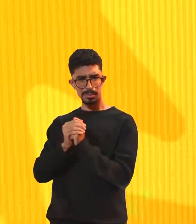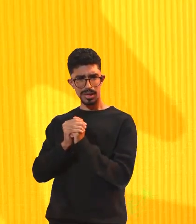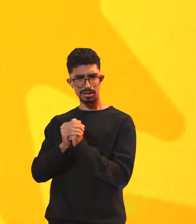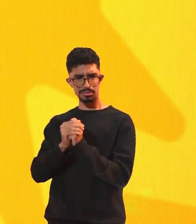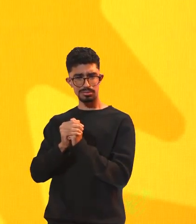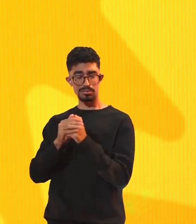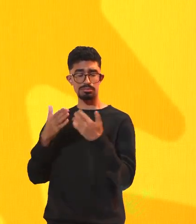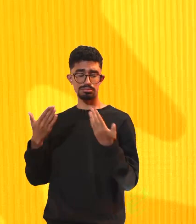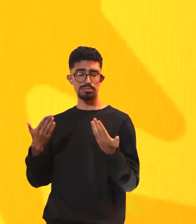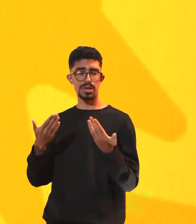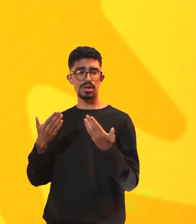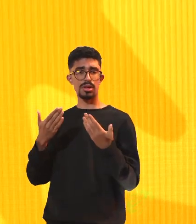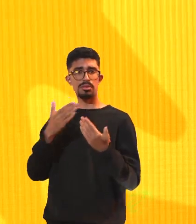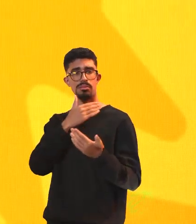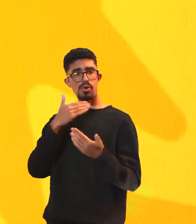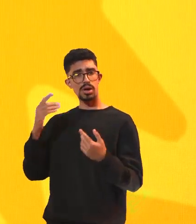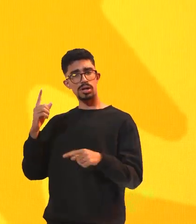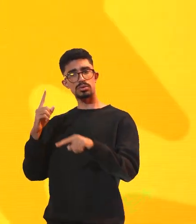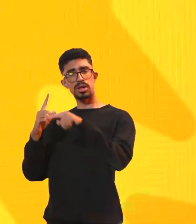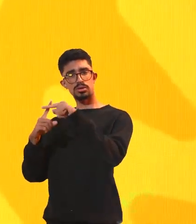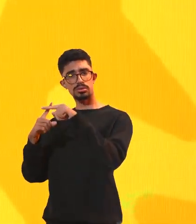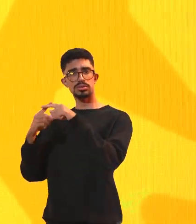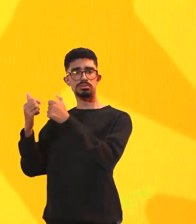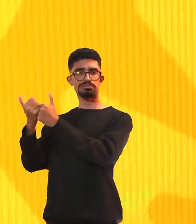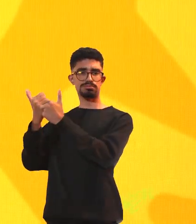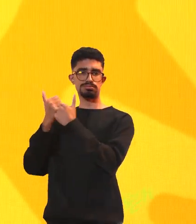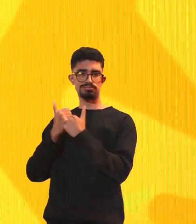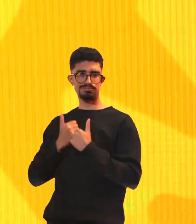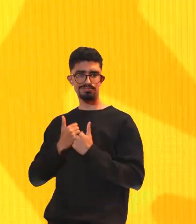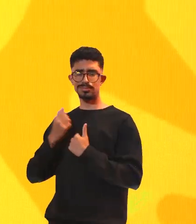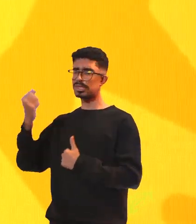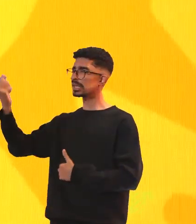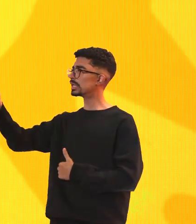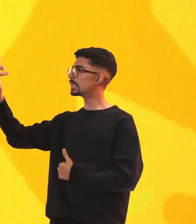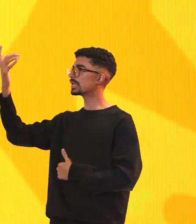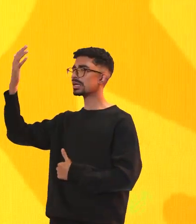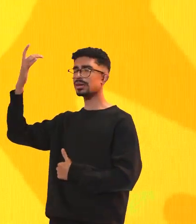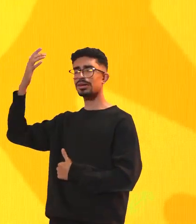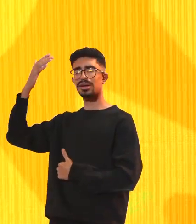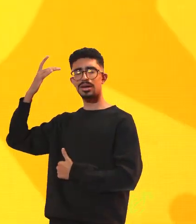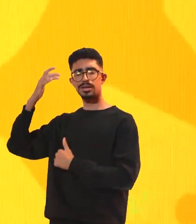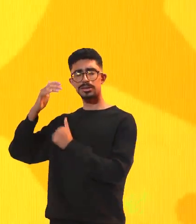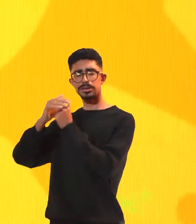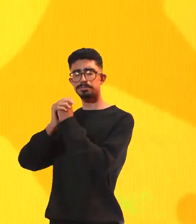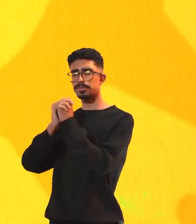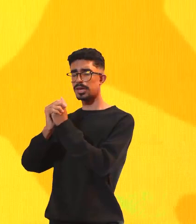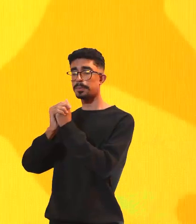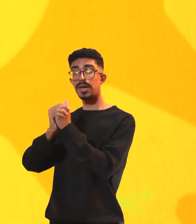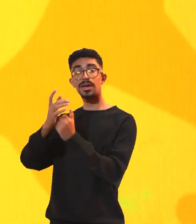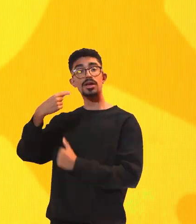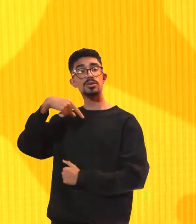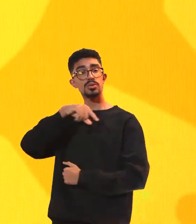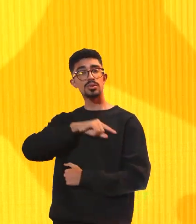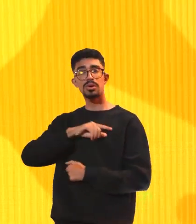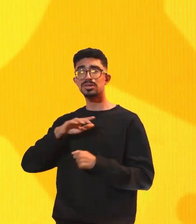nossos pecados. Essa é a maravilhosa graça. Eu sou como Davi, você é como Davi, somos